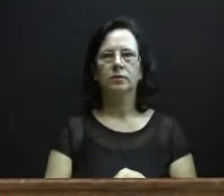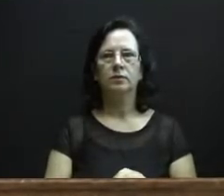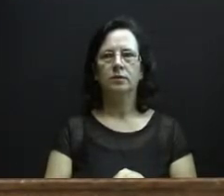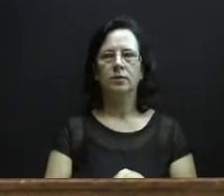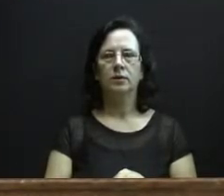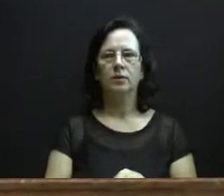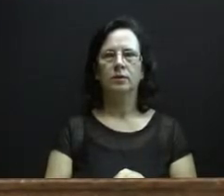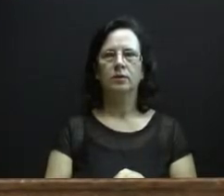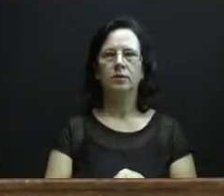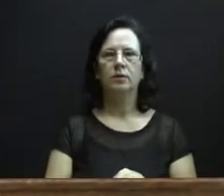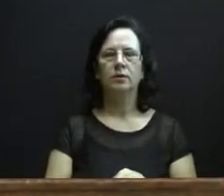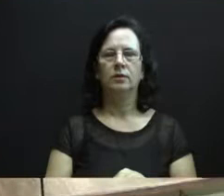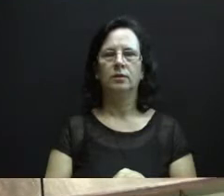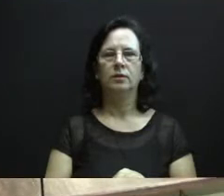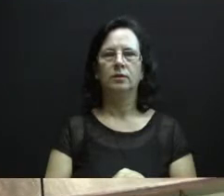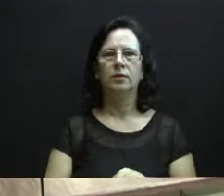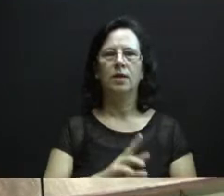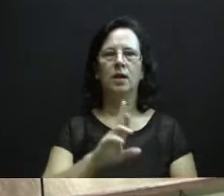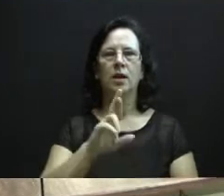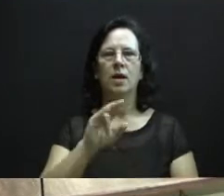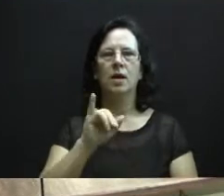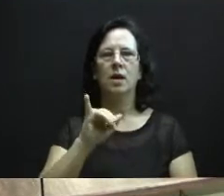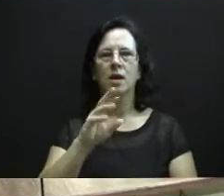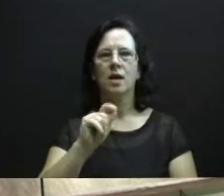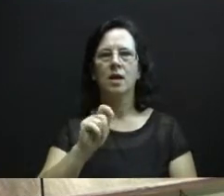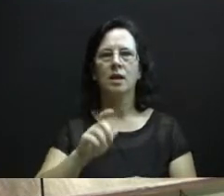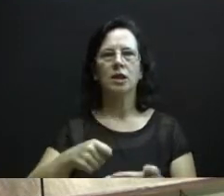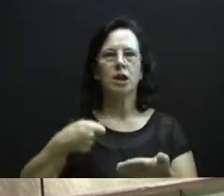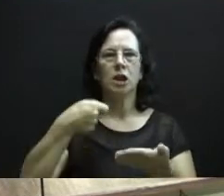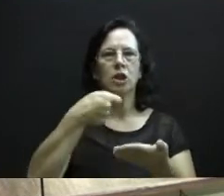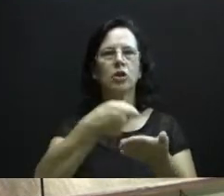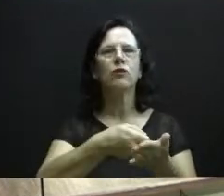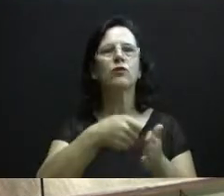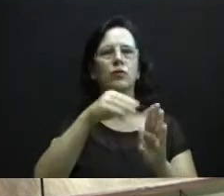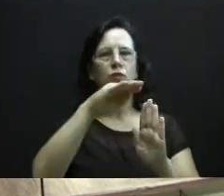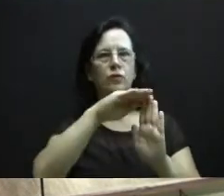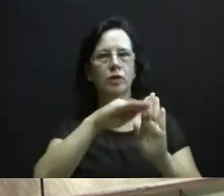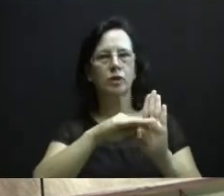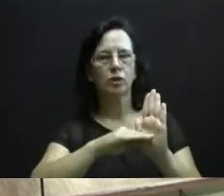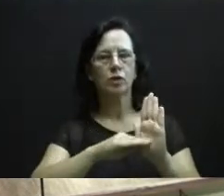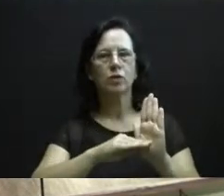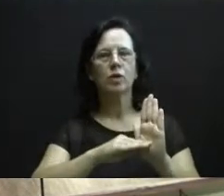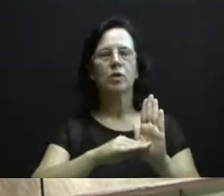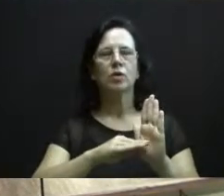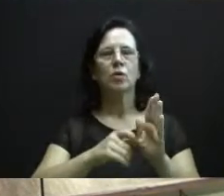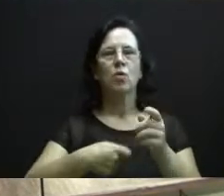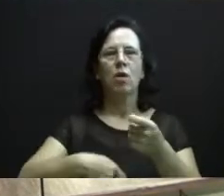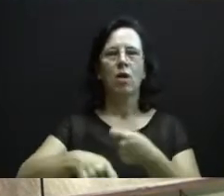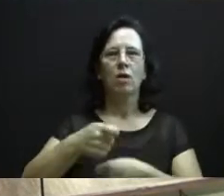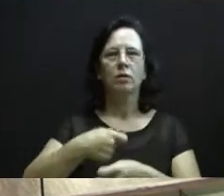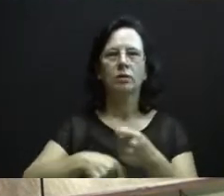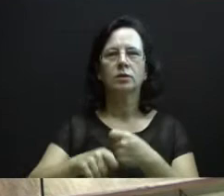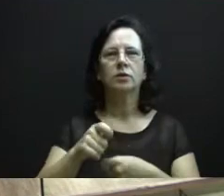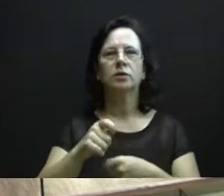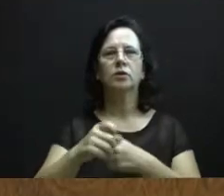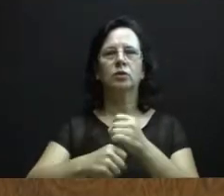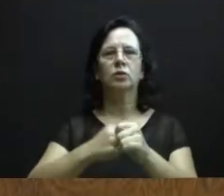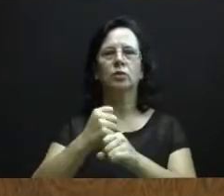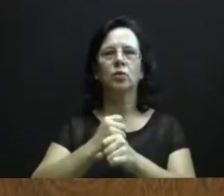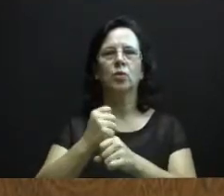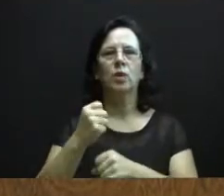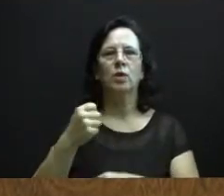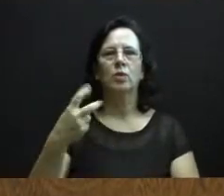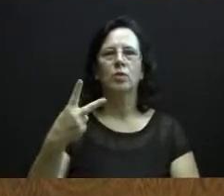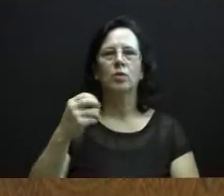estima a receita e fixa a despesa do município de cubatão para o exercício